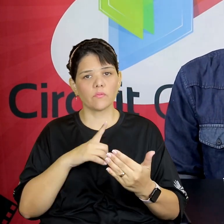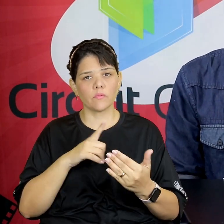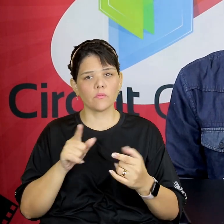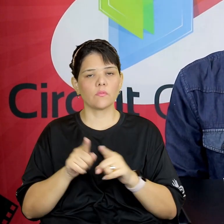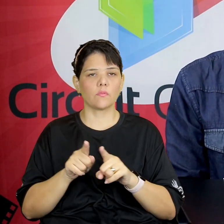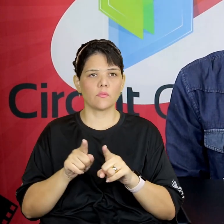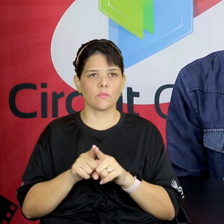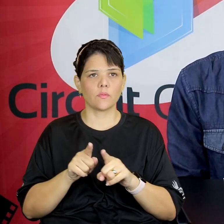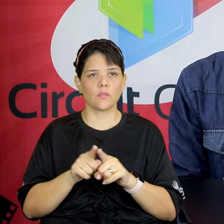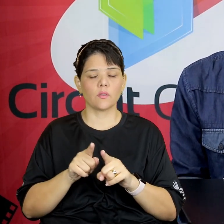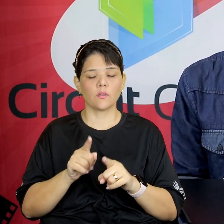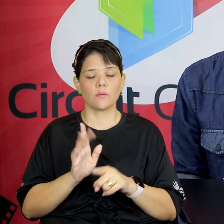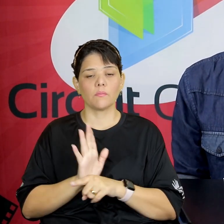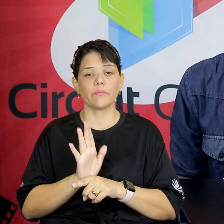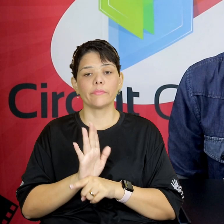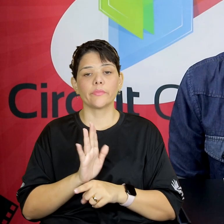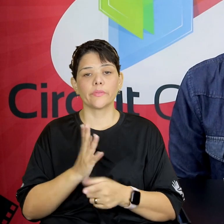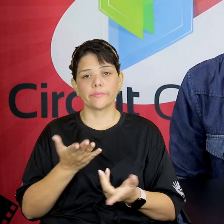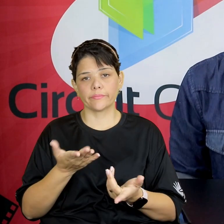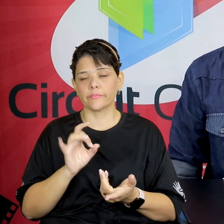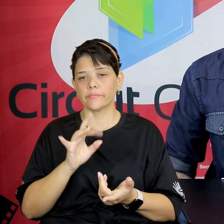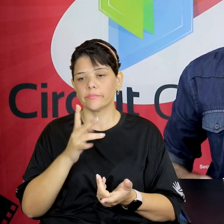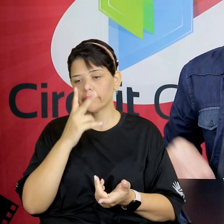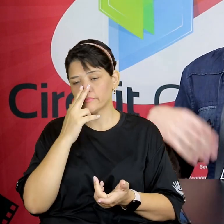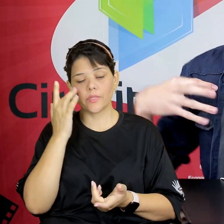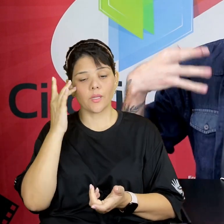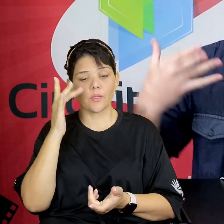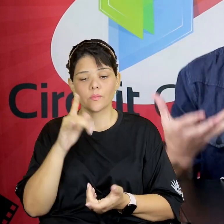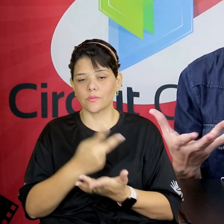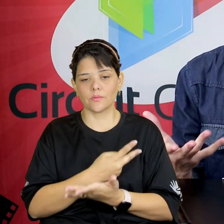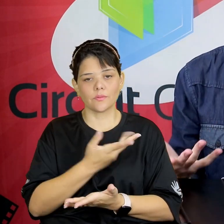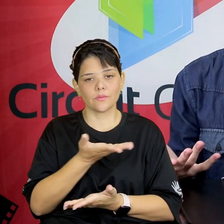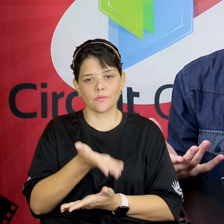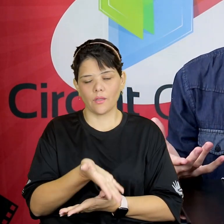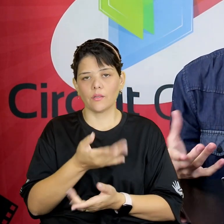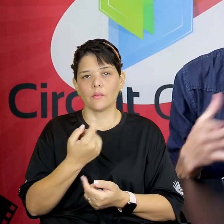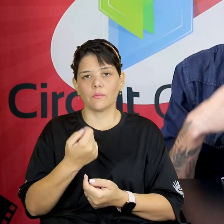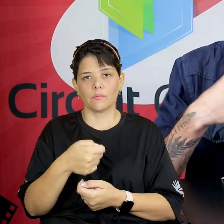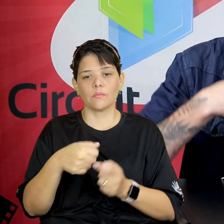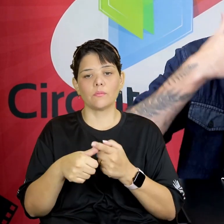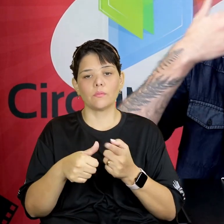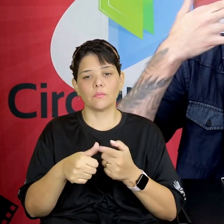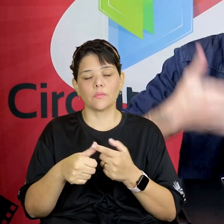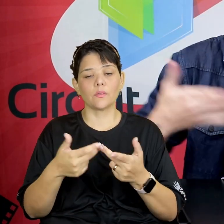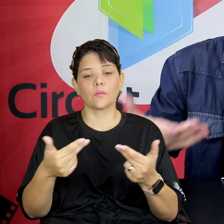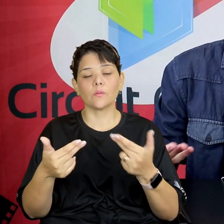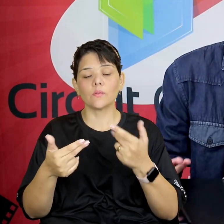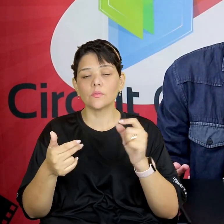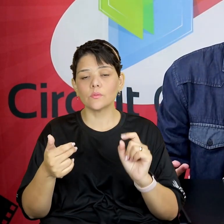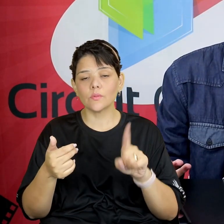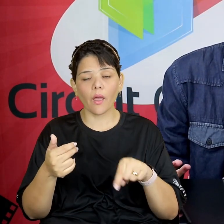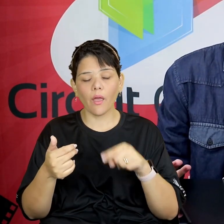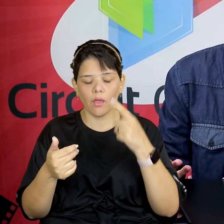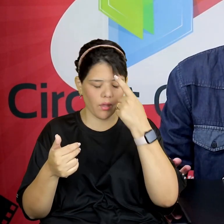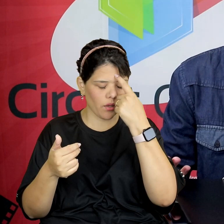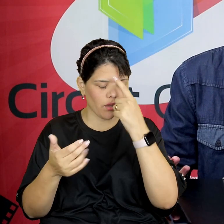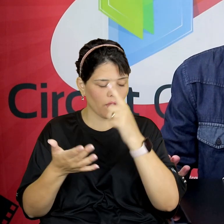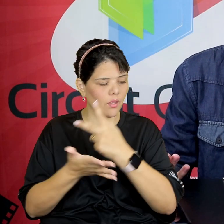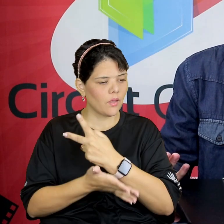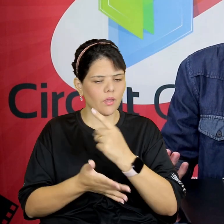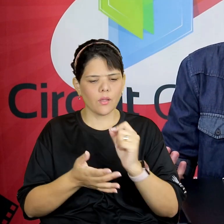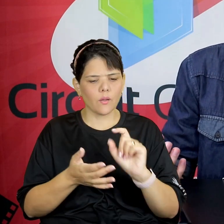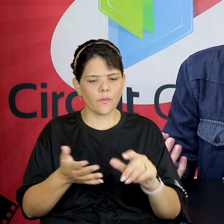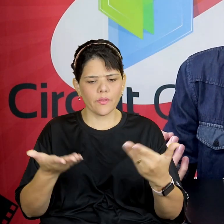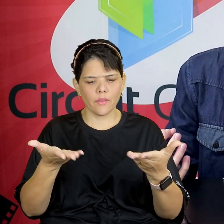que caindo de paraquedas no que está acontecendo, e a primeira coisa que você precisa fazer é entender o que está acontecendo.